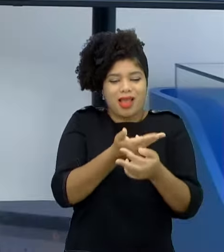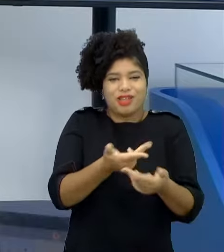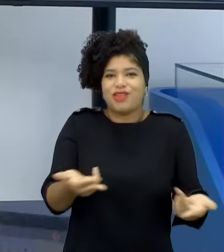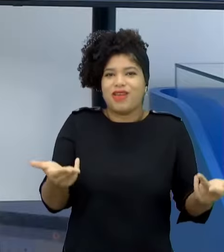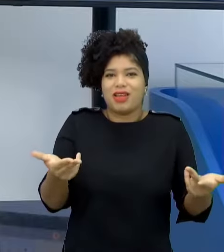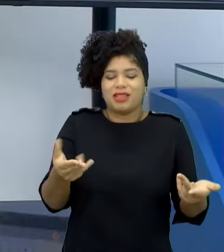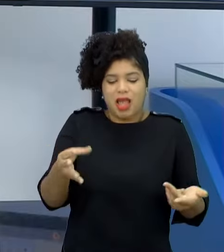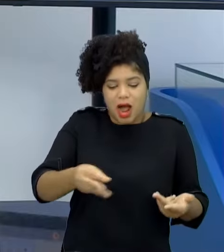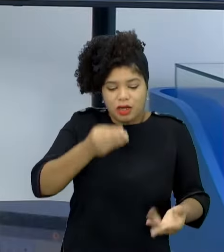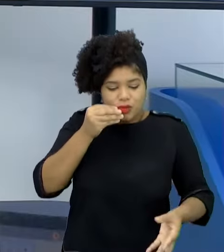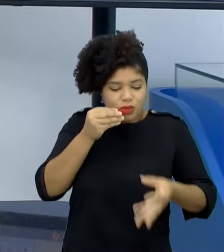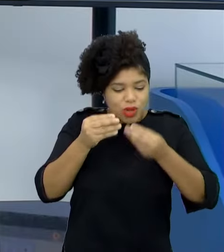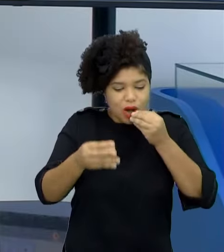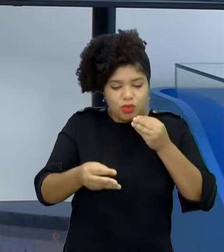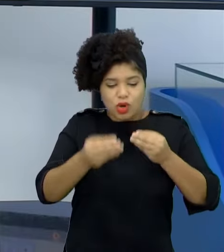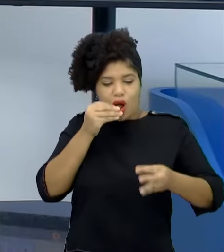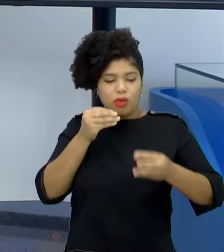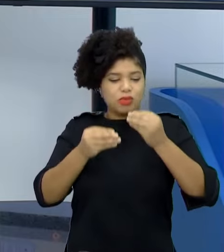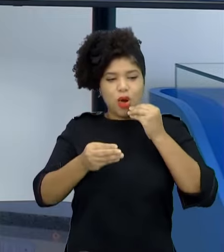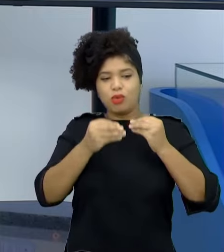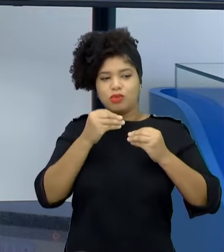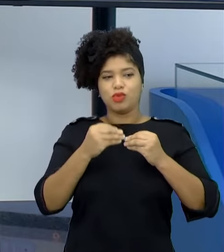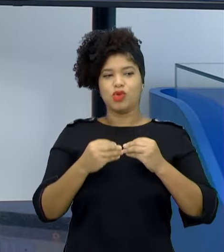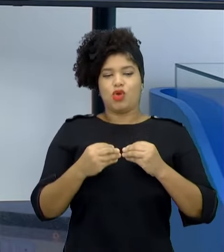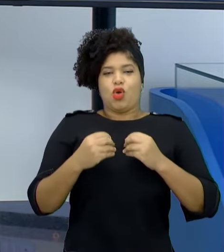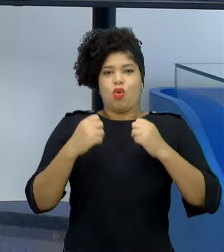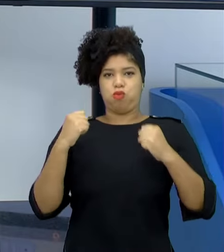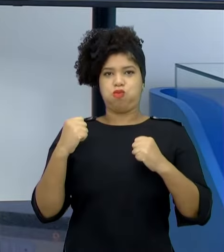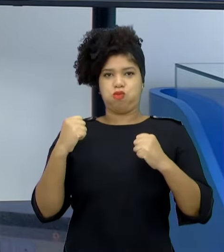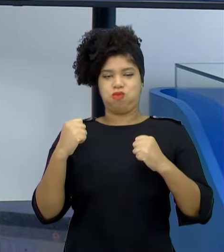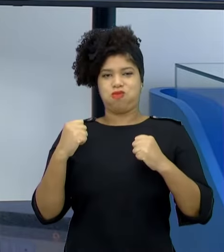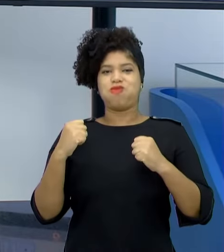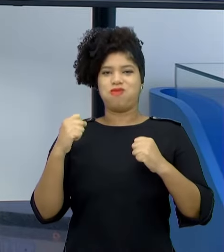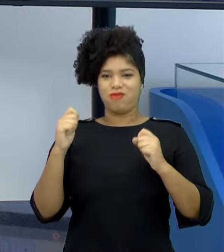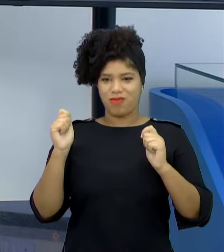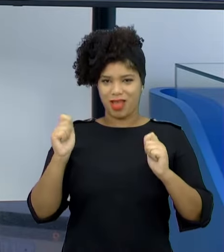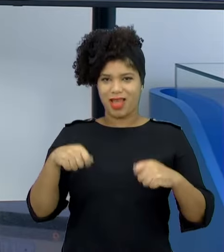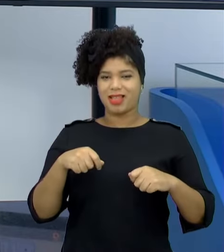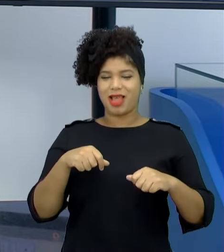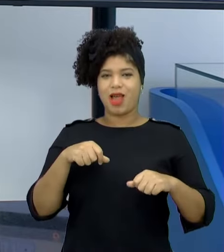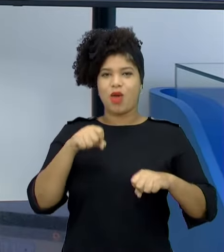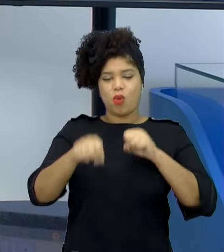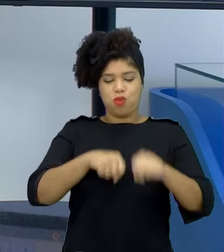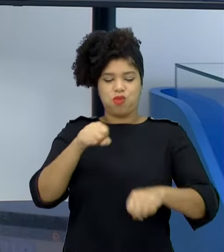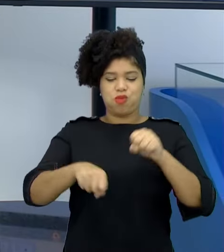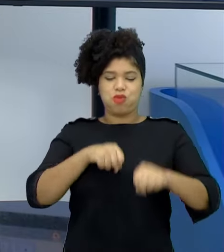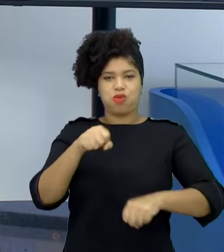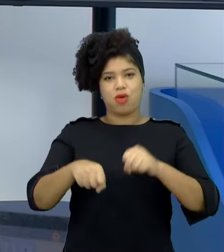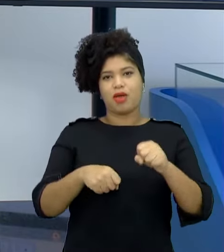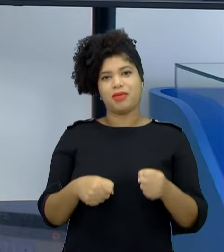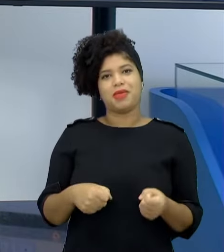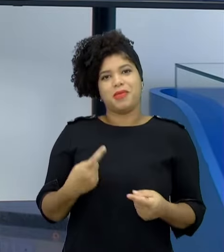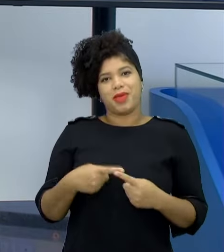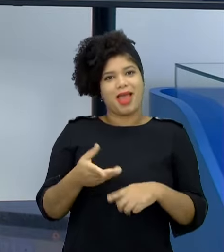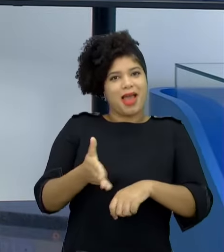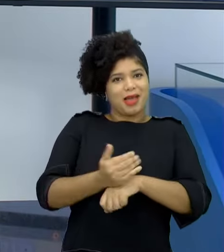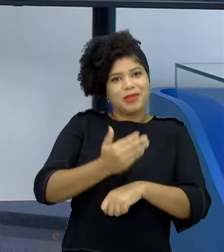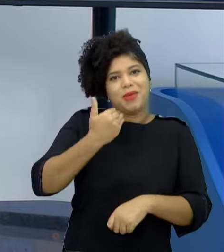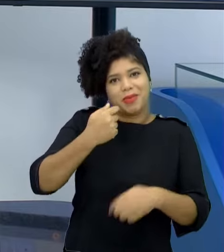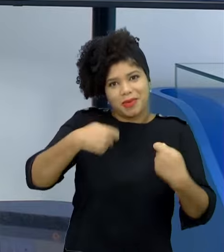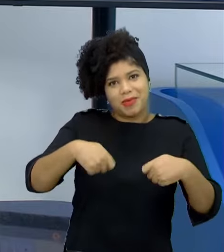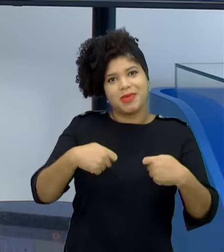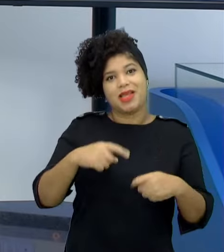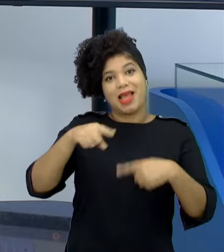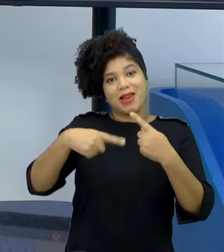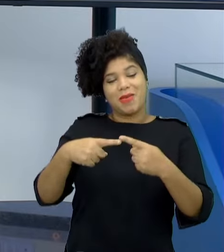os alimentos, transformada em energia mecânica. Então ele precisa comer para ter energia, para poder produzir essa